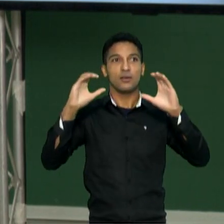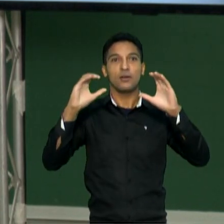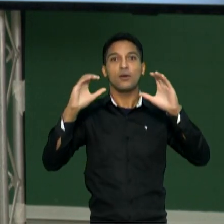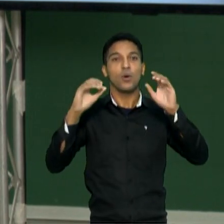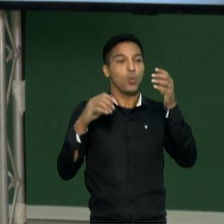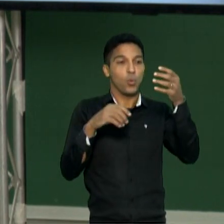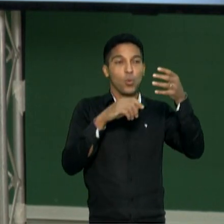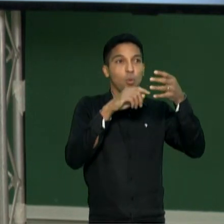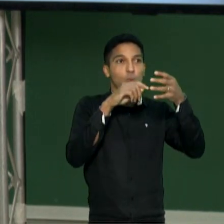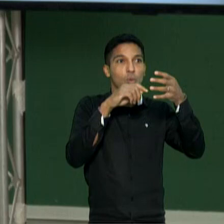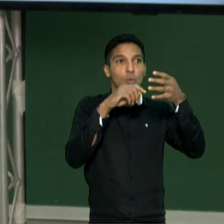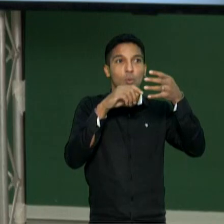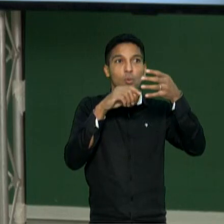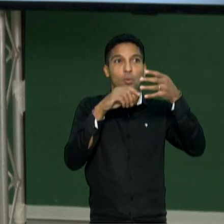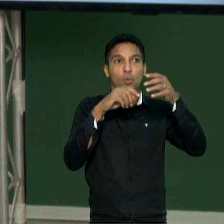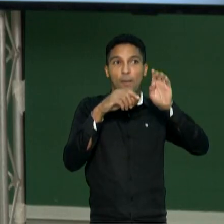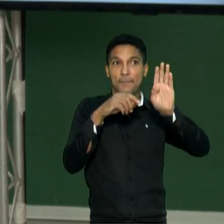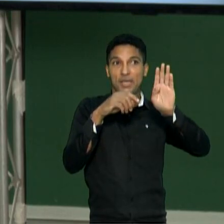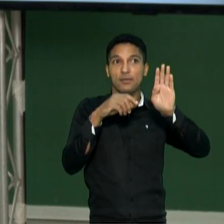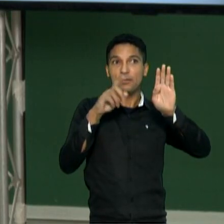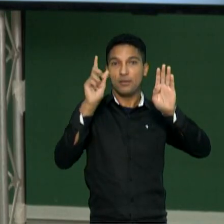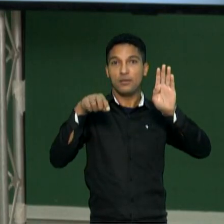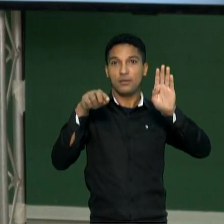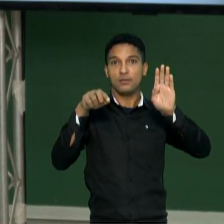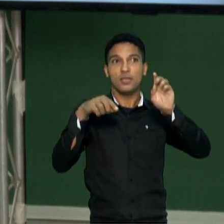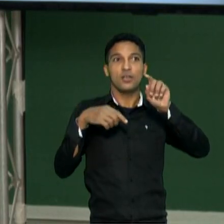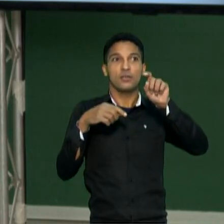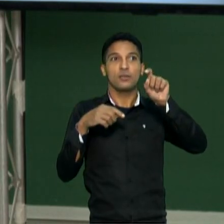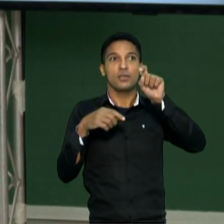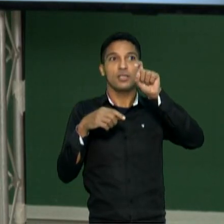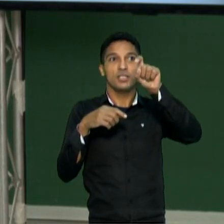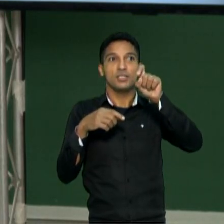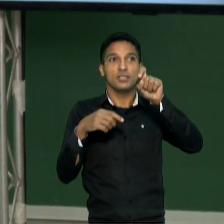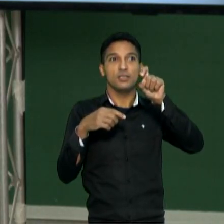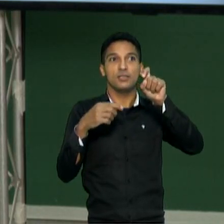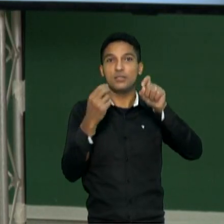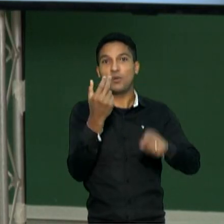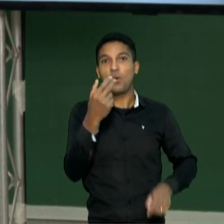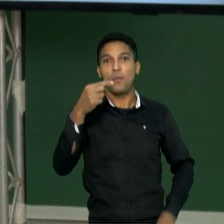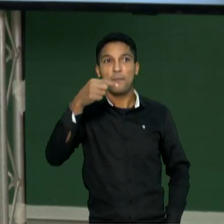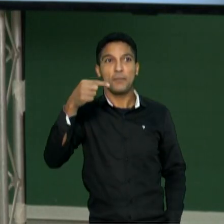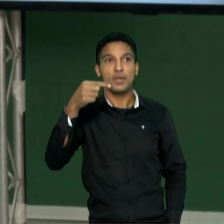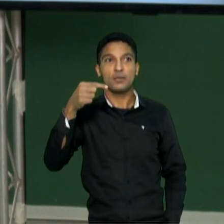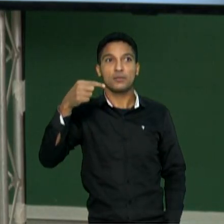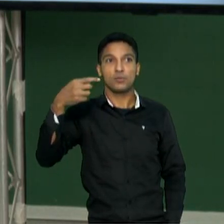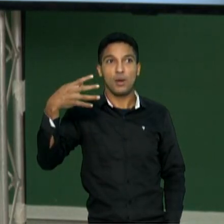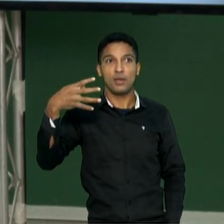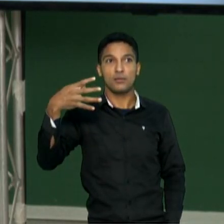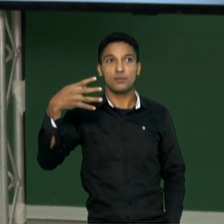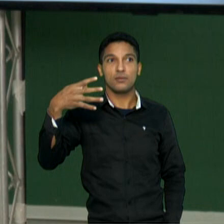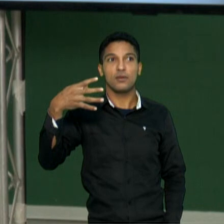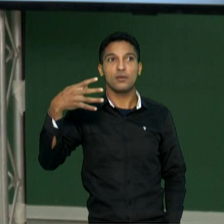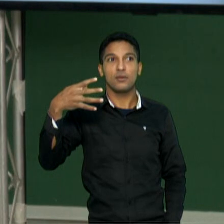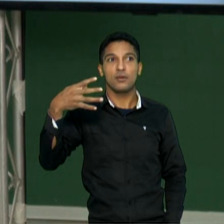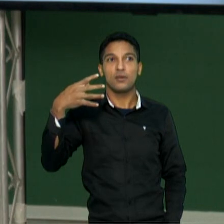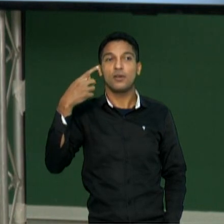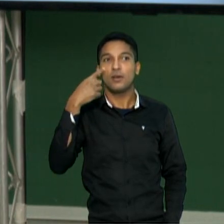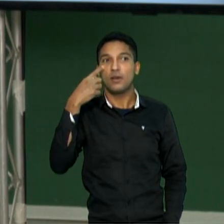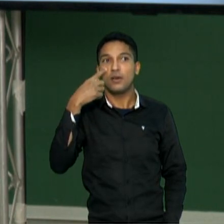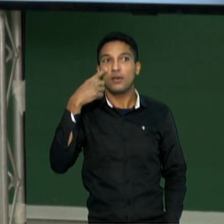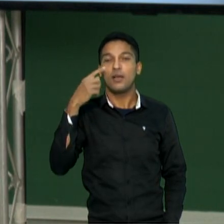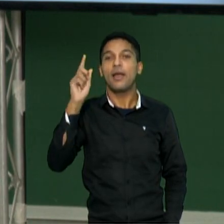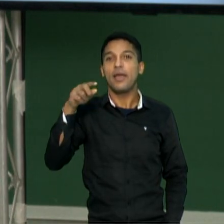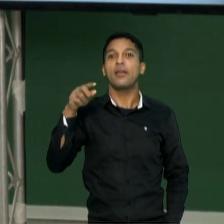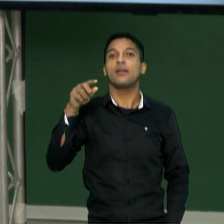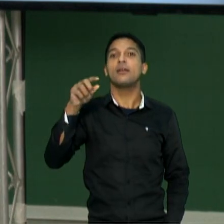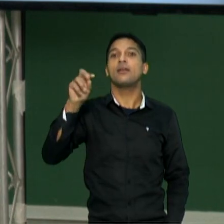o 4. X igual a 4, ou melhor, x igual a menos 4, faltou o sinalzinho de menos ali, né? Mas o x igual a menos 4